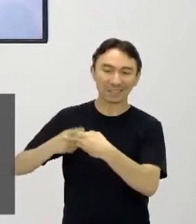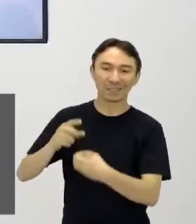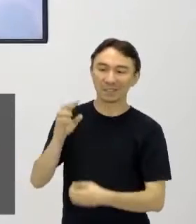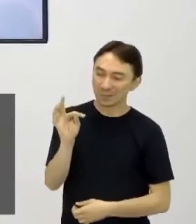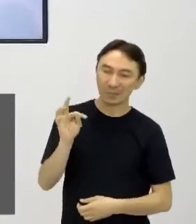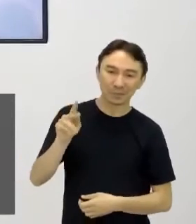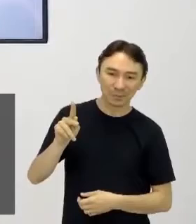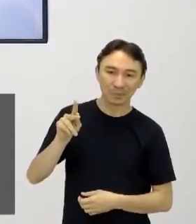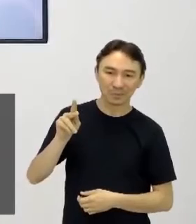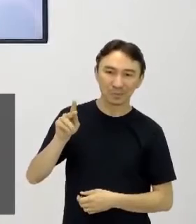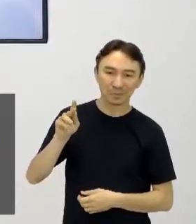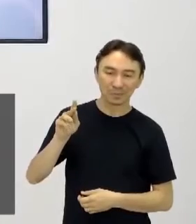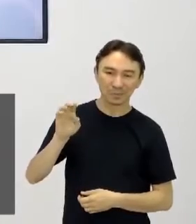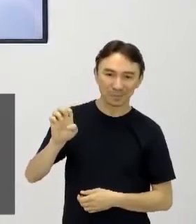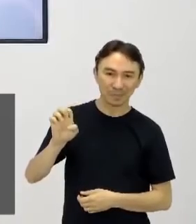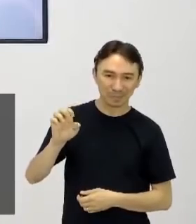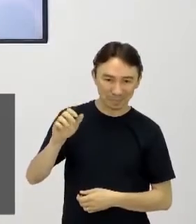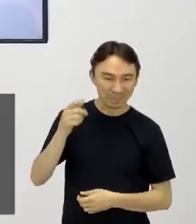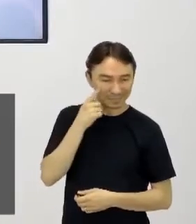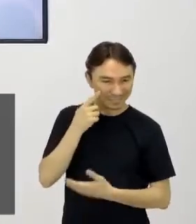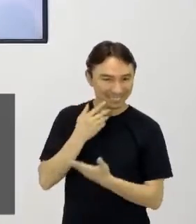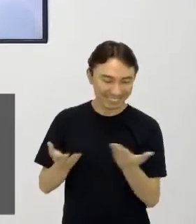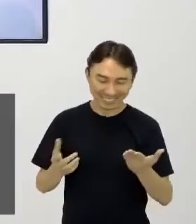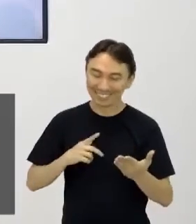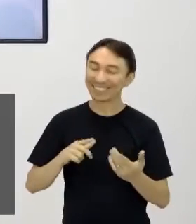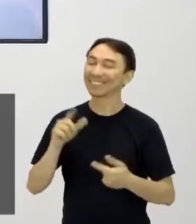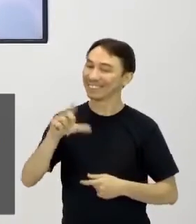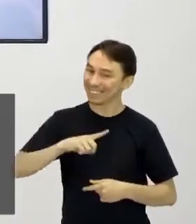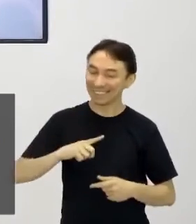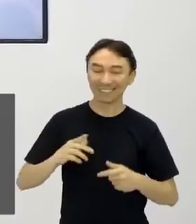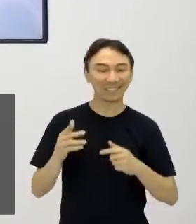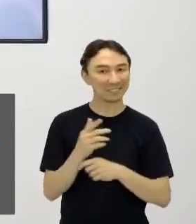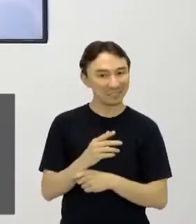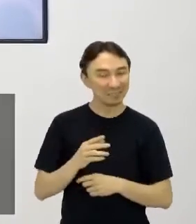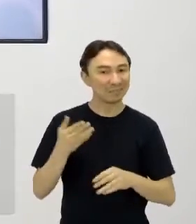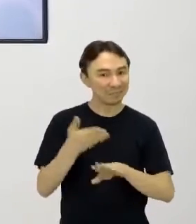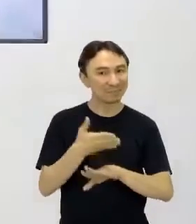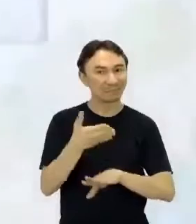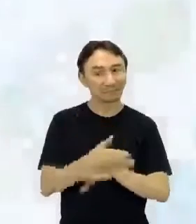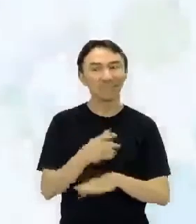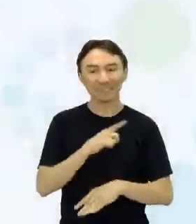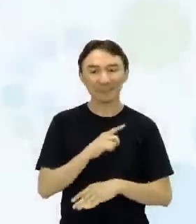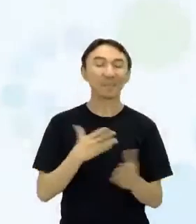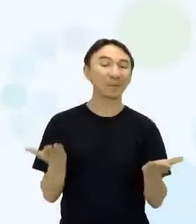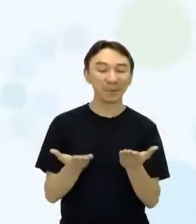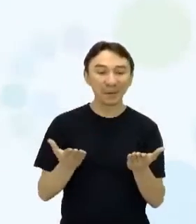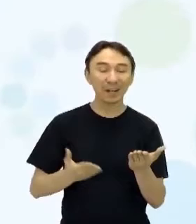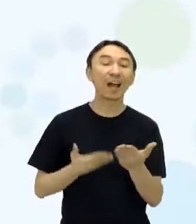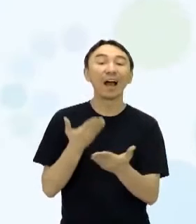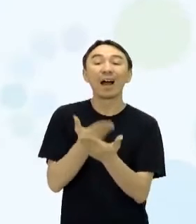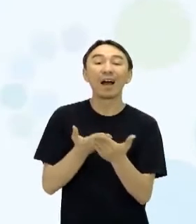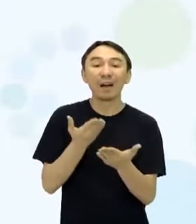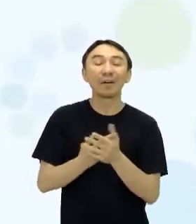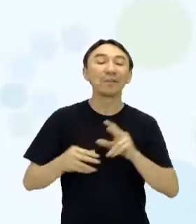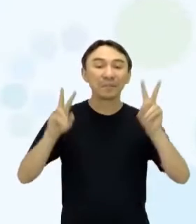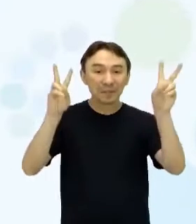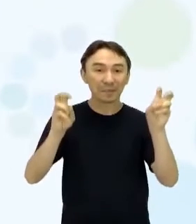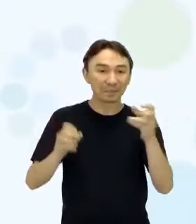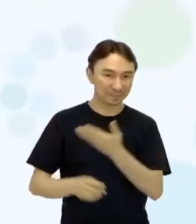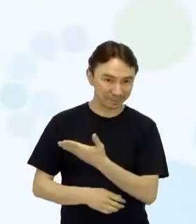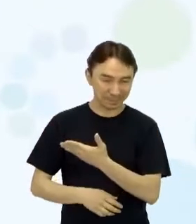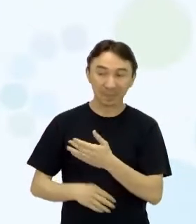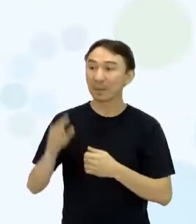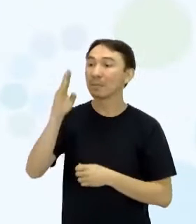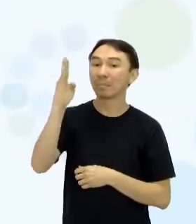participa bastante com a gente. E assim, ó, eu vou colocar na tela o tema da aula de hoje. Olha lá. Brasil,